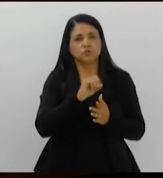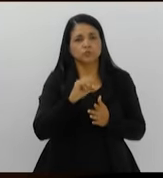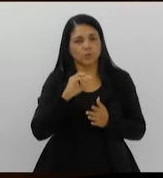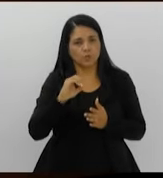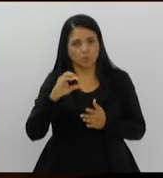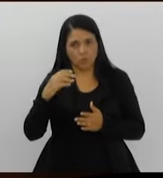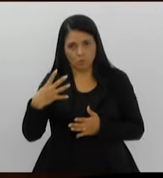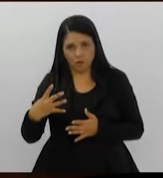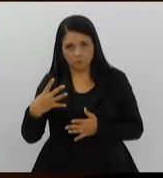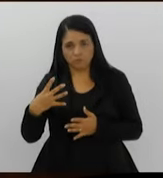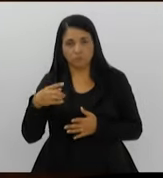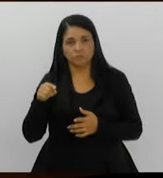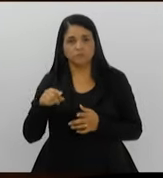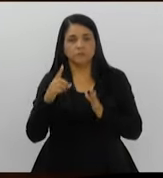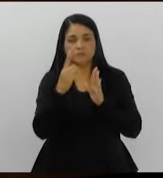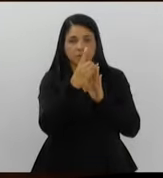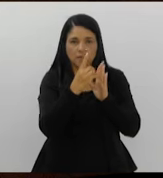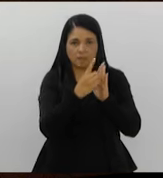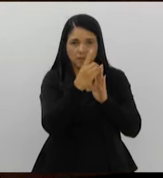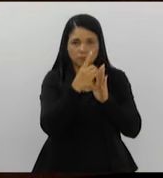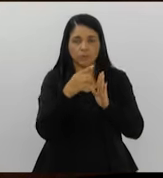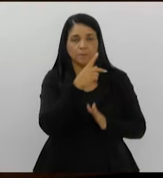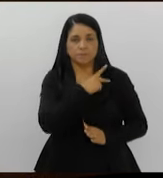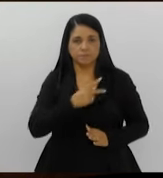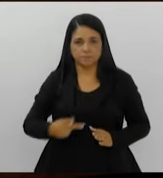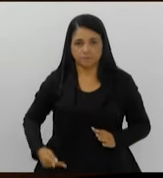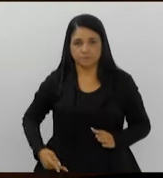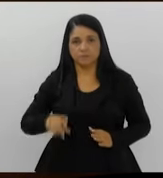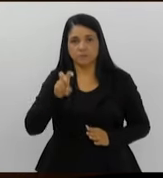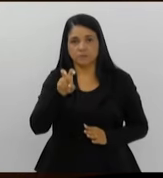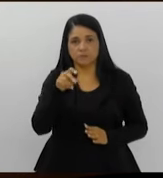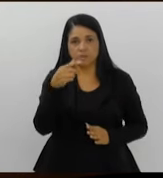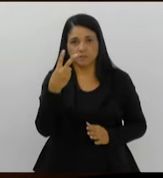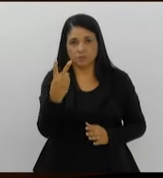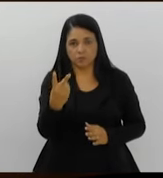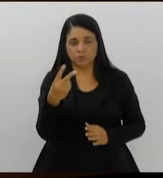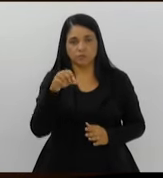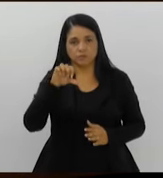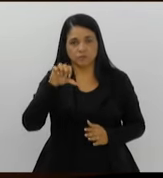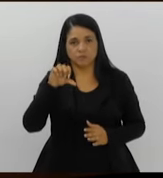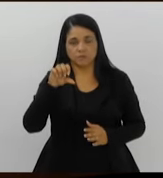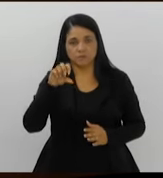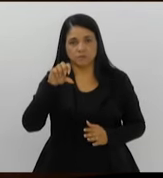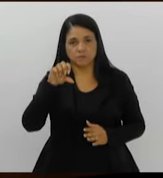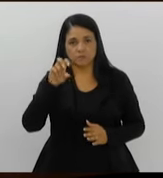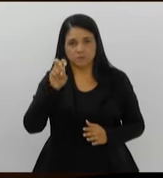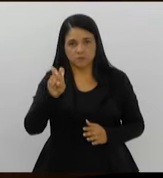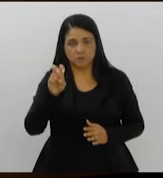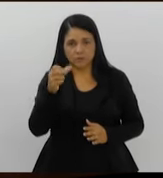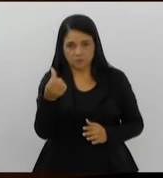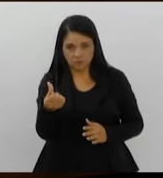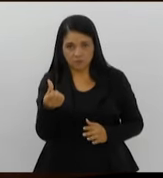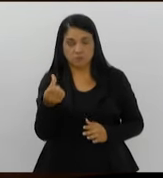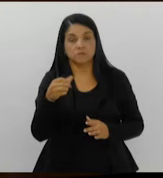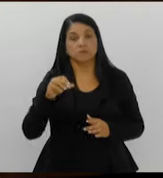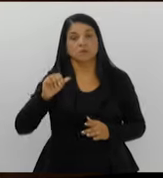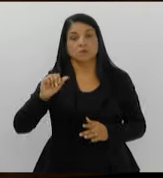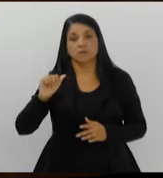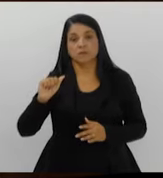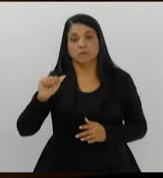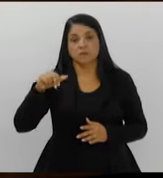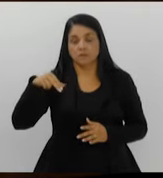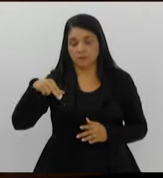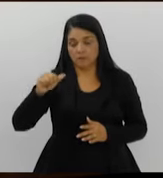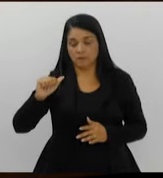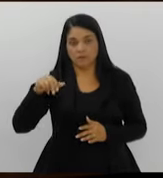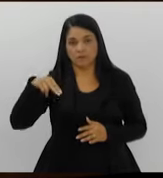2004, por meio do Decreto Presidencial 5296, o nanismo também está incluído